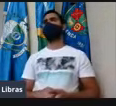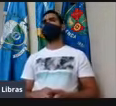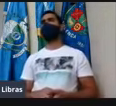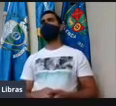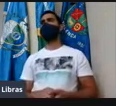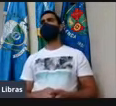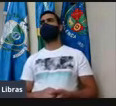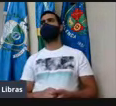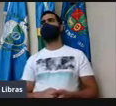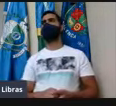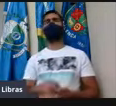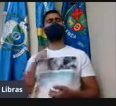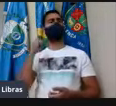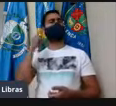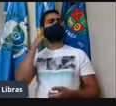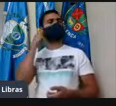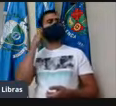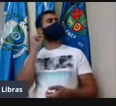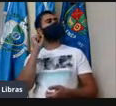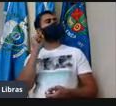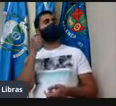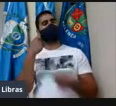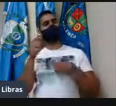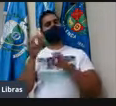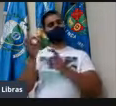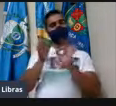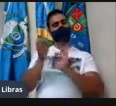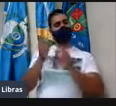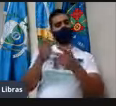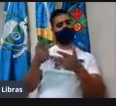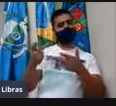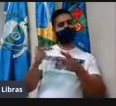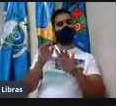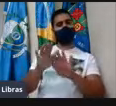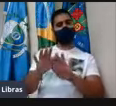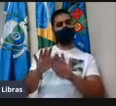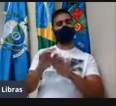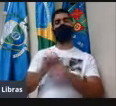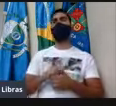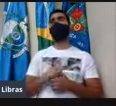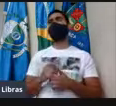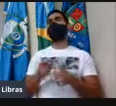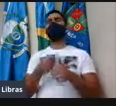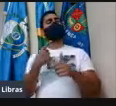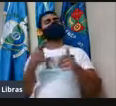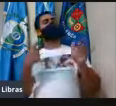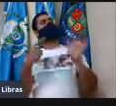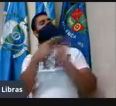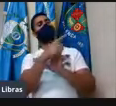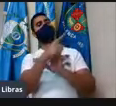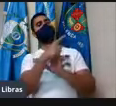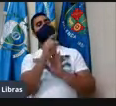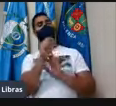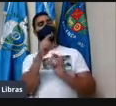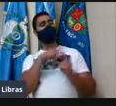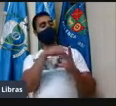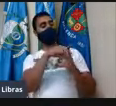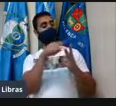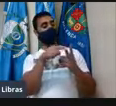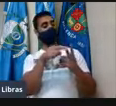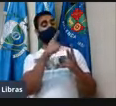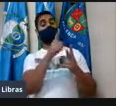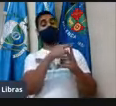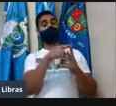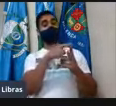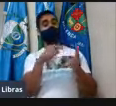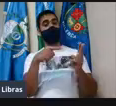que a gente precisa fazer alguns ajustes, mas a minha primeira pergunta para você, são duas perguntas. A